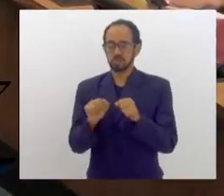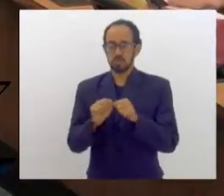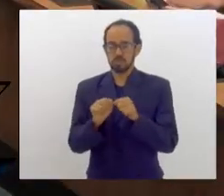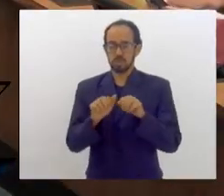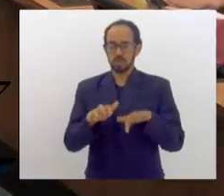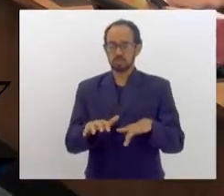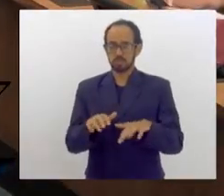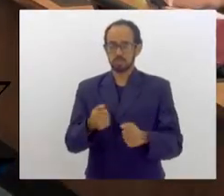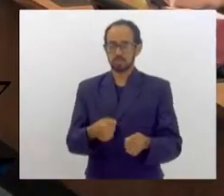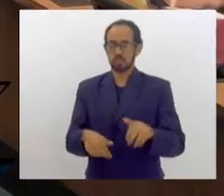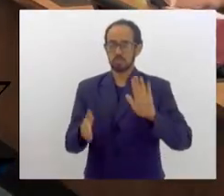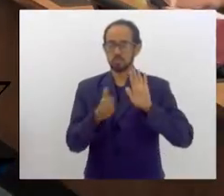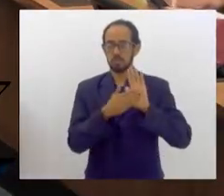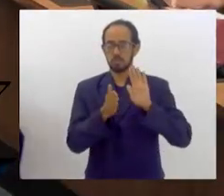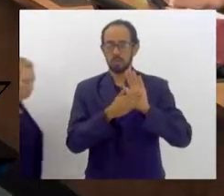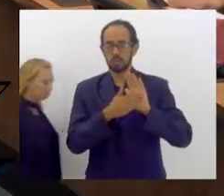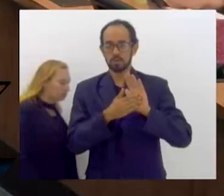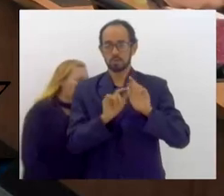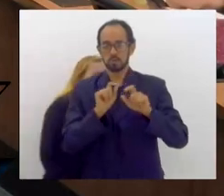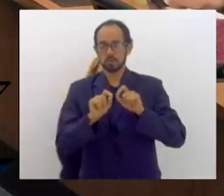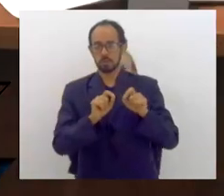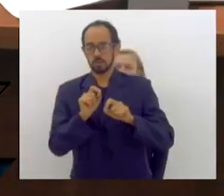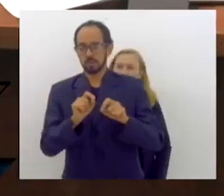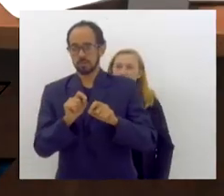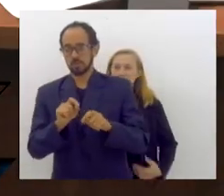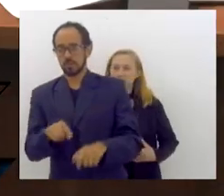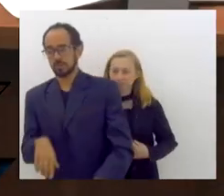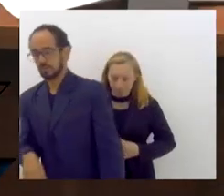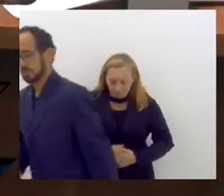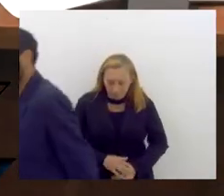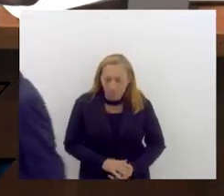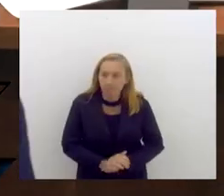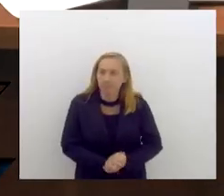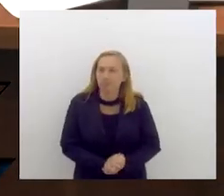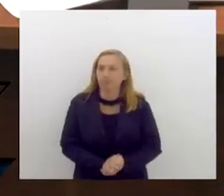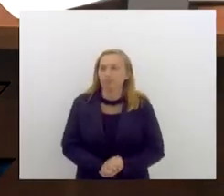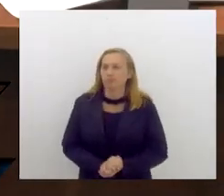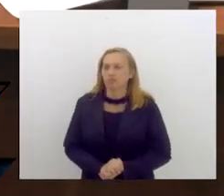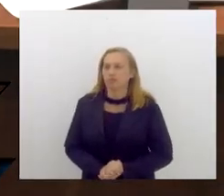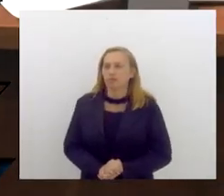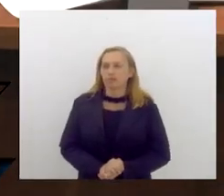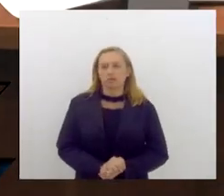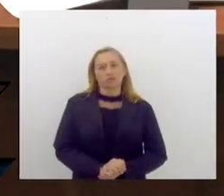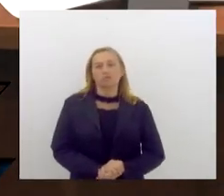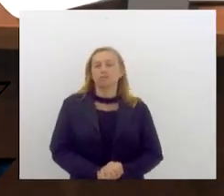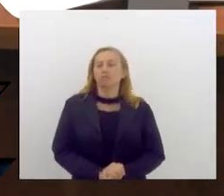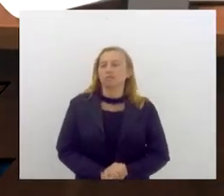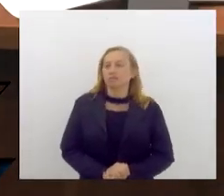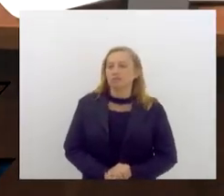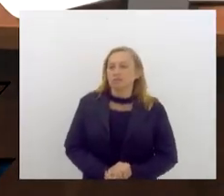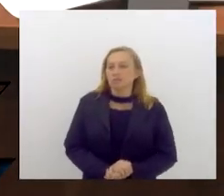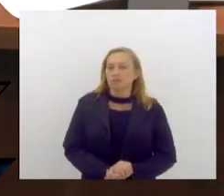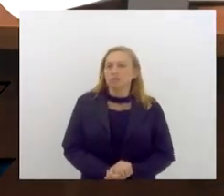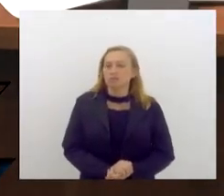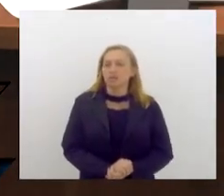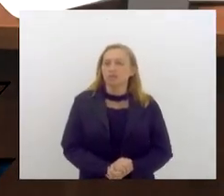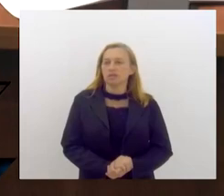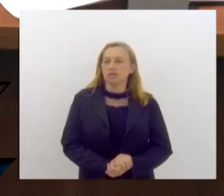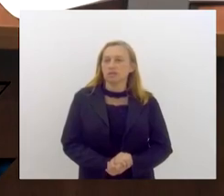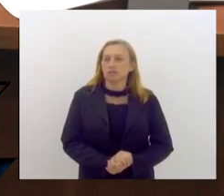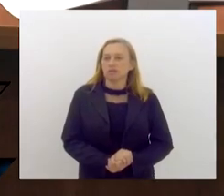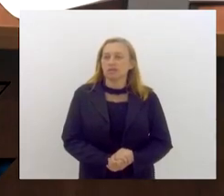está propondo que, no caso da situação clínica não favorável à transferência